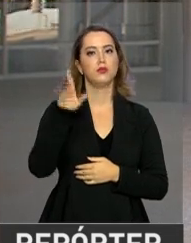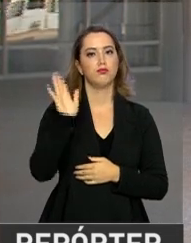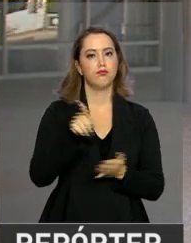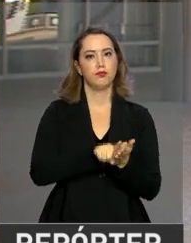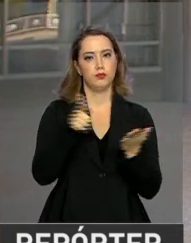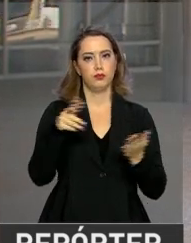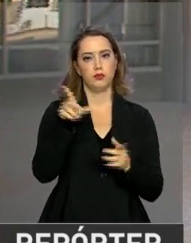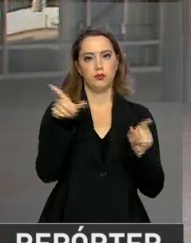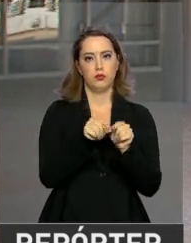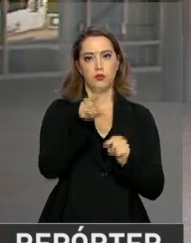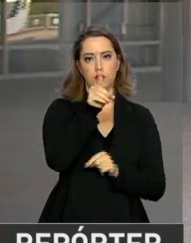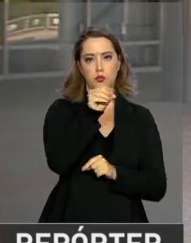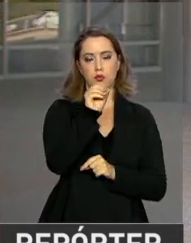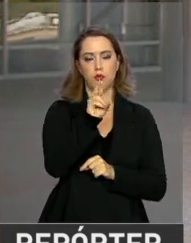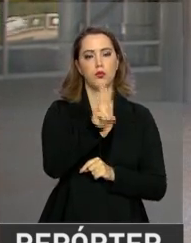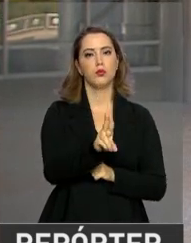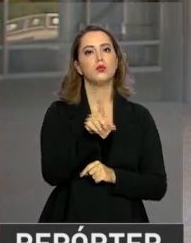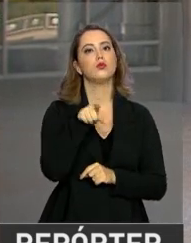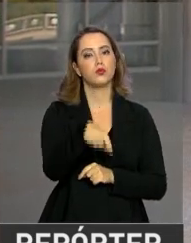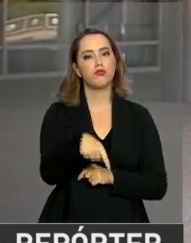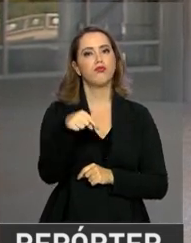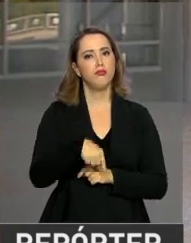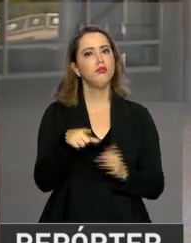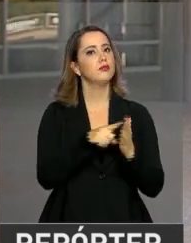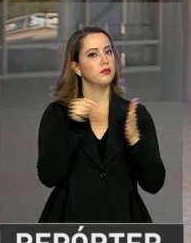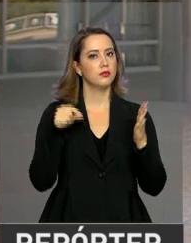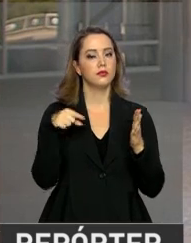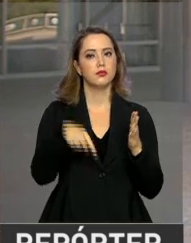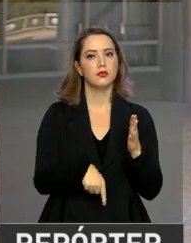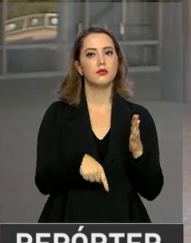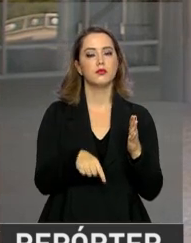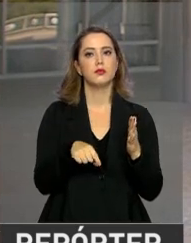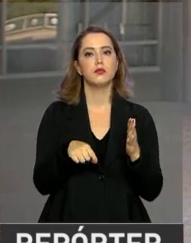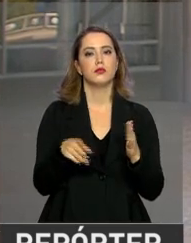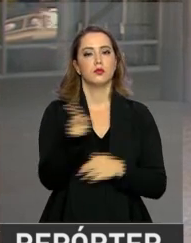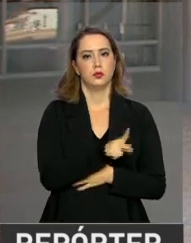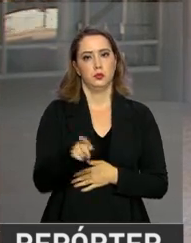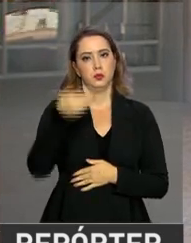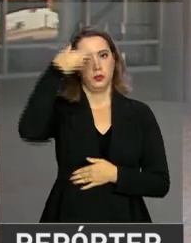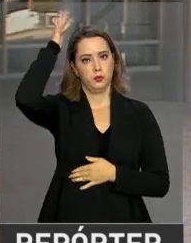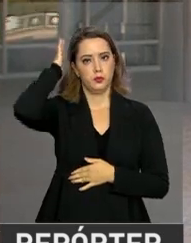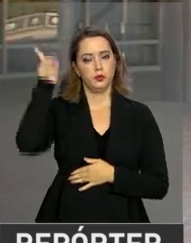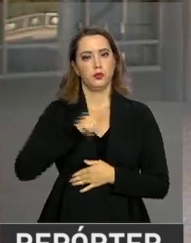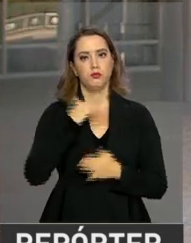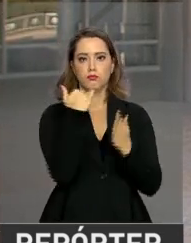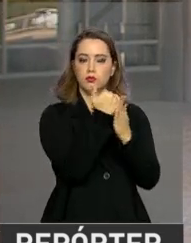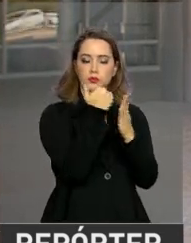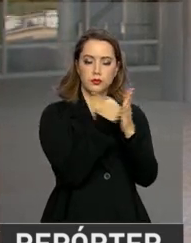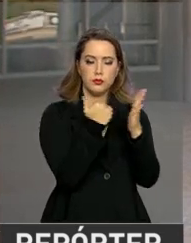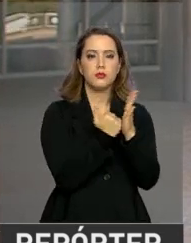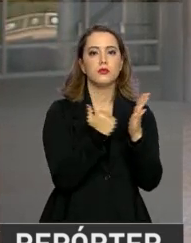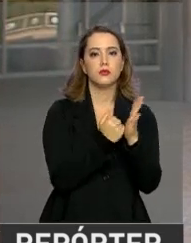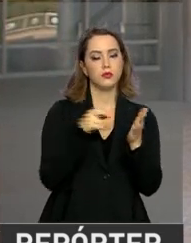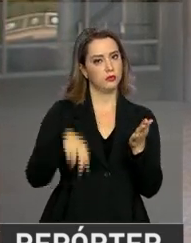União desta segunda-feira. Daniela, e aqui no Palácio do Planalto, uma última informação também, o presidente em exercício Michel Temer tem agenda aqui